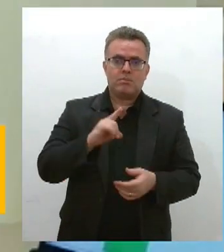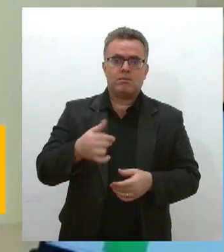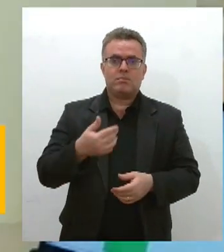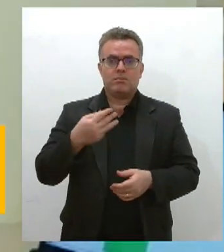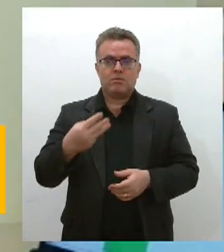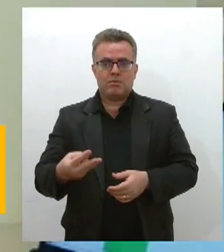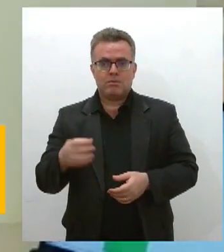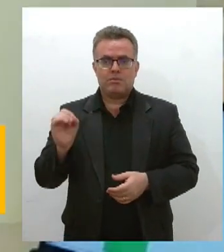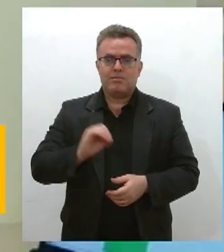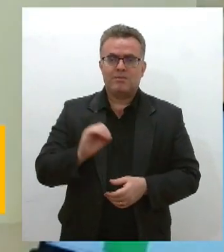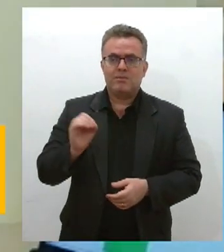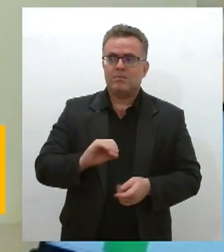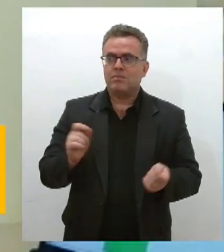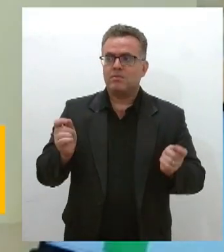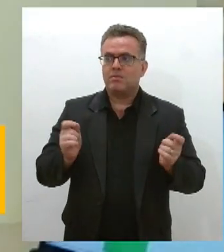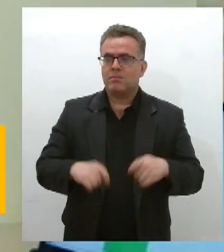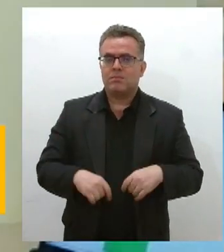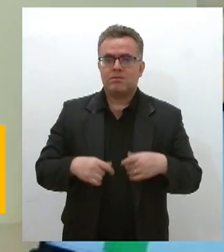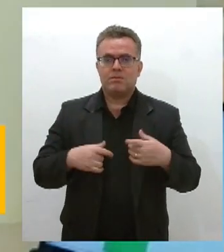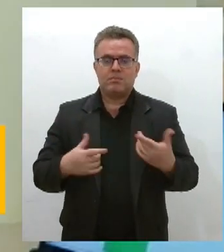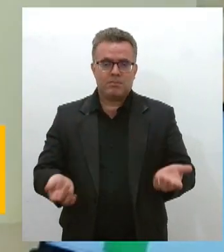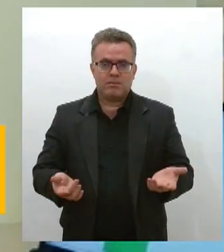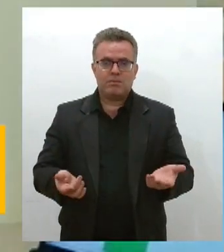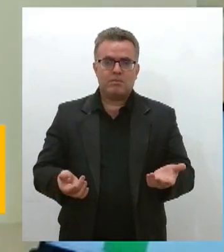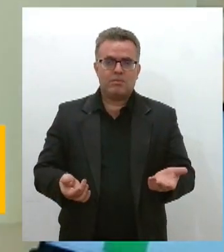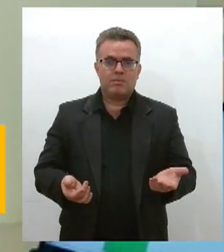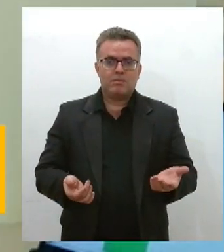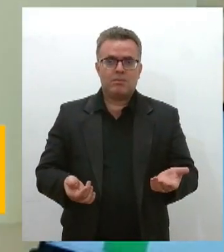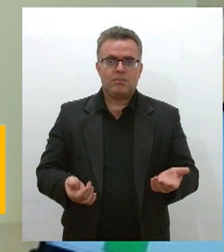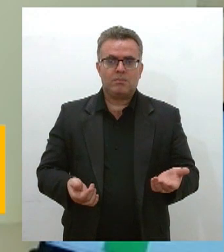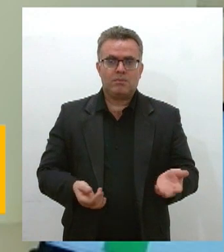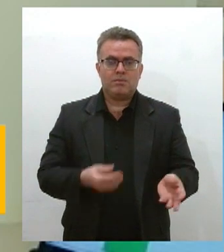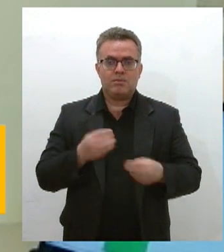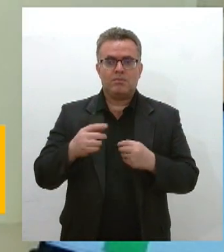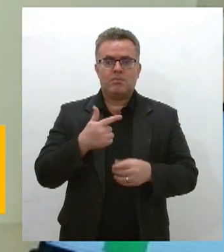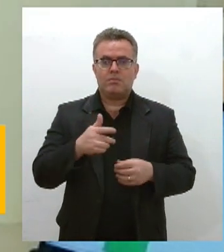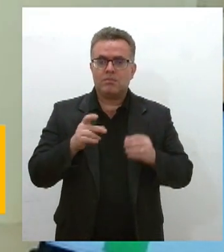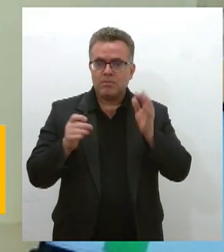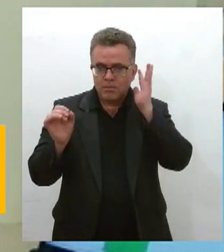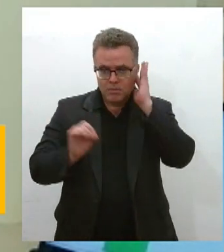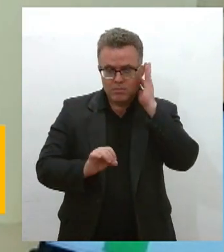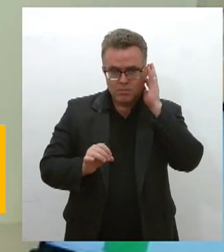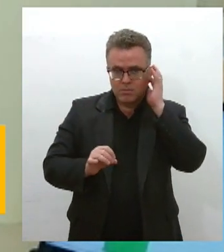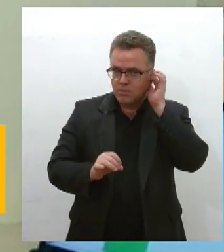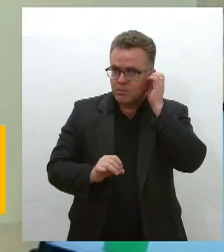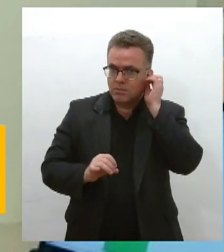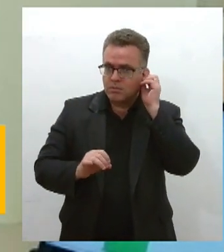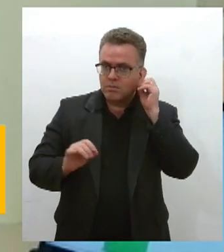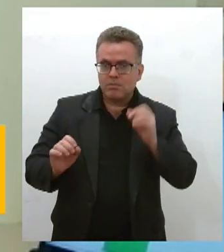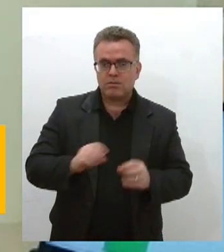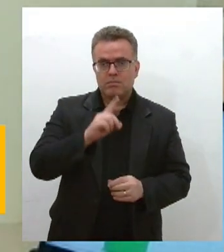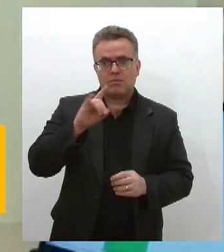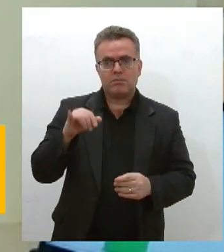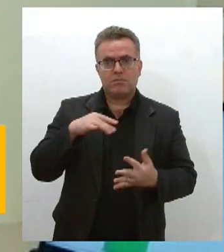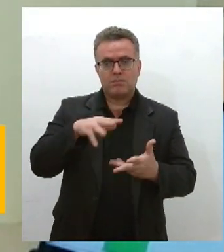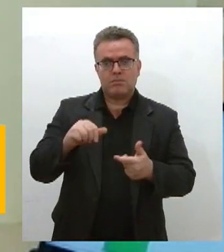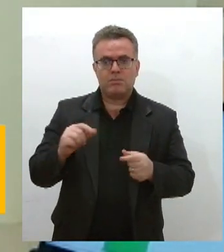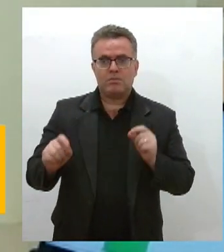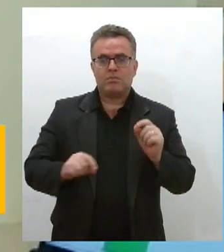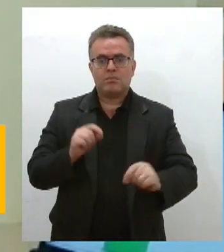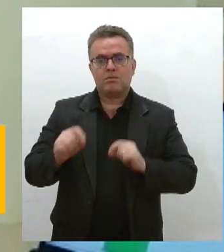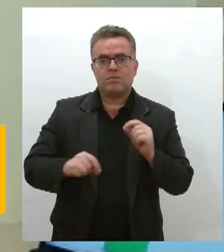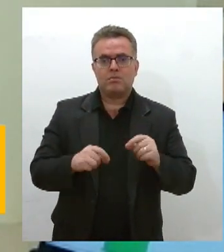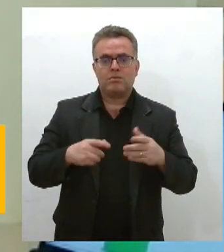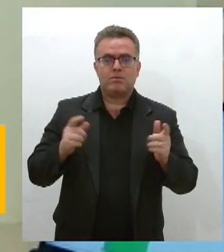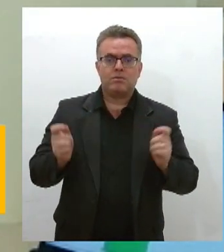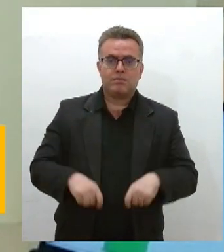que é o Dia Internacional do Cirurgião Dentista, e o dia 25 de outubro, o Dia Nacional do Cirurgião Dentista, que coincide aí com o